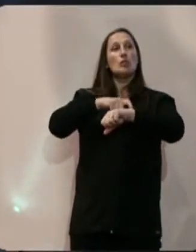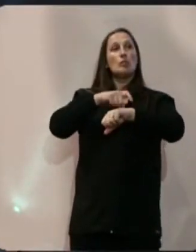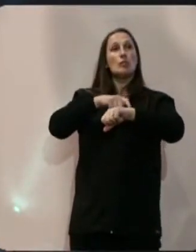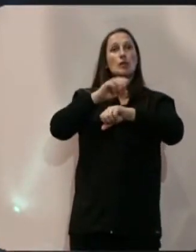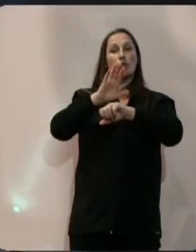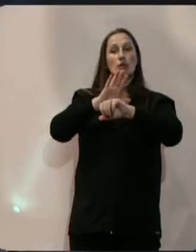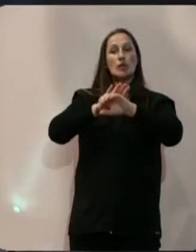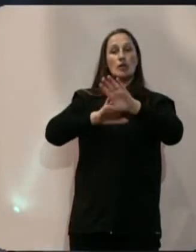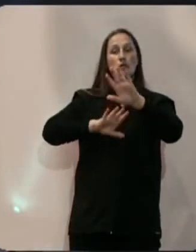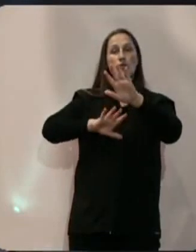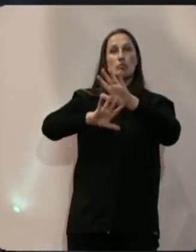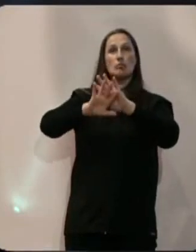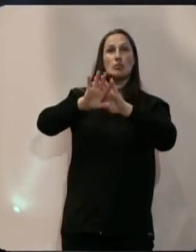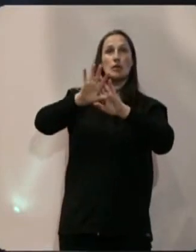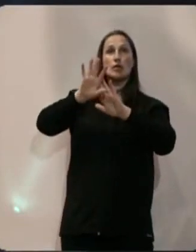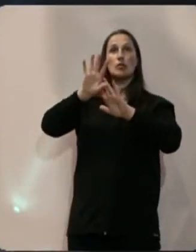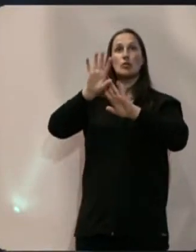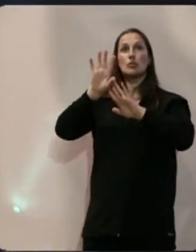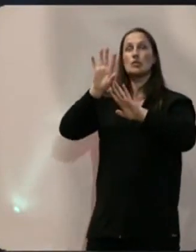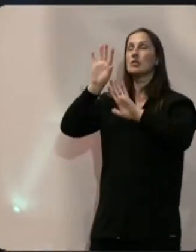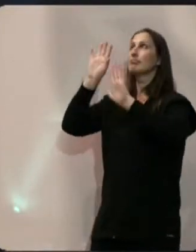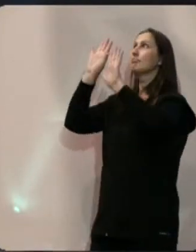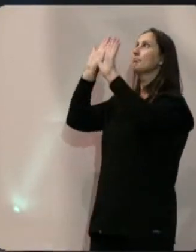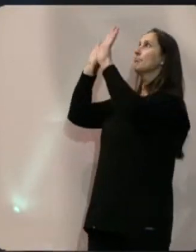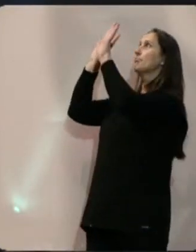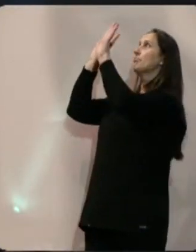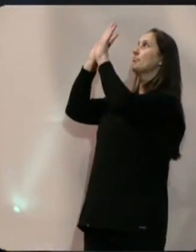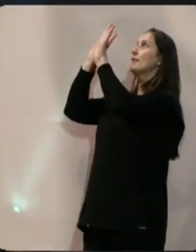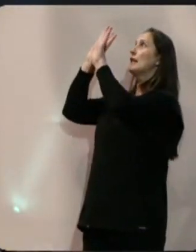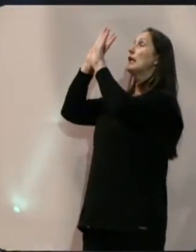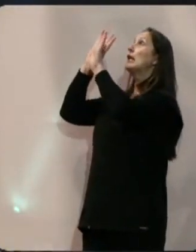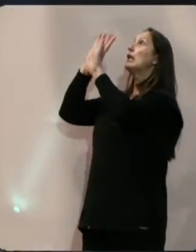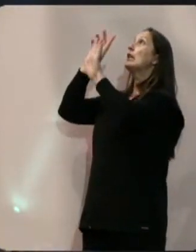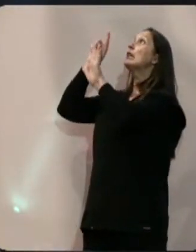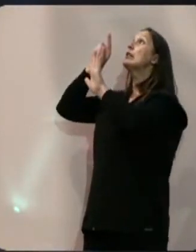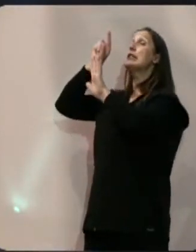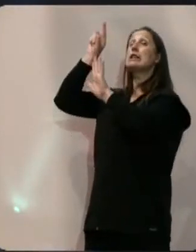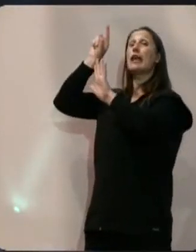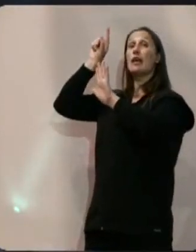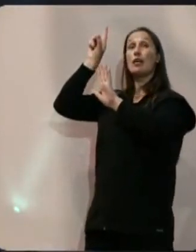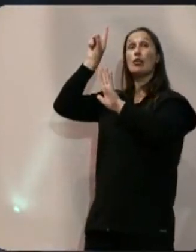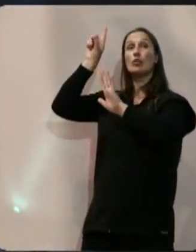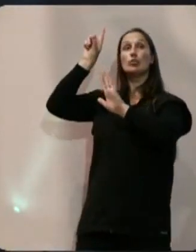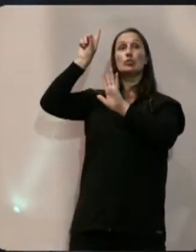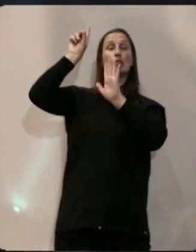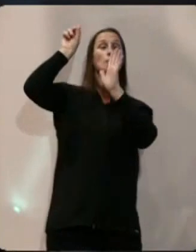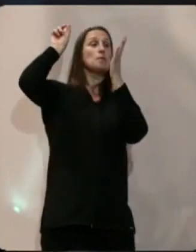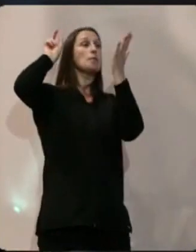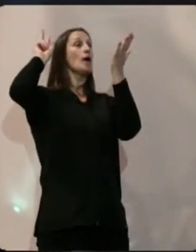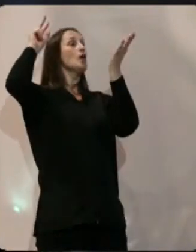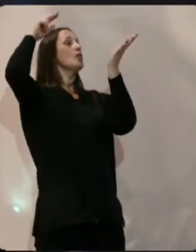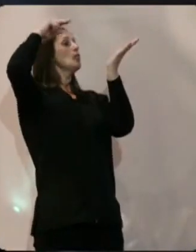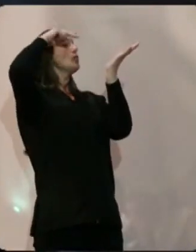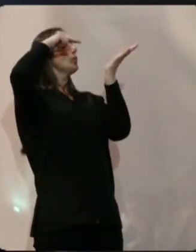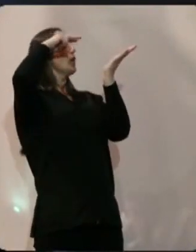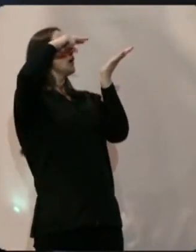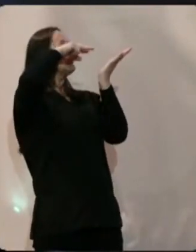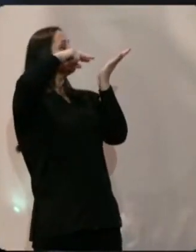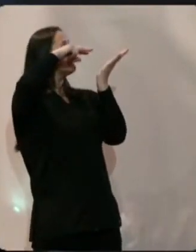as mãos, Deus estava olhando para a palma das mãos deles. E se essas mãos tinham